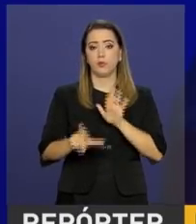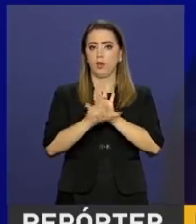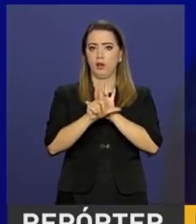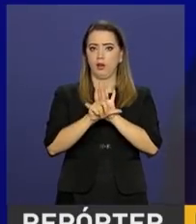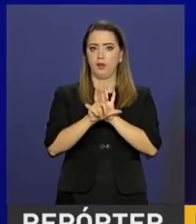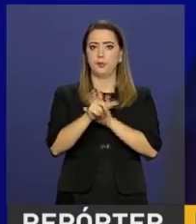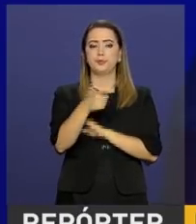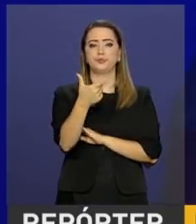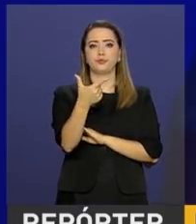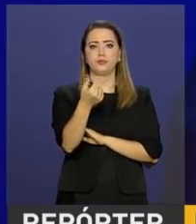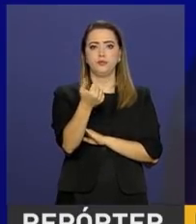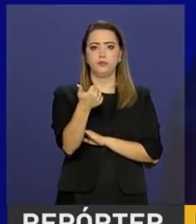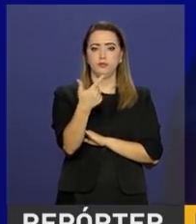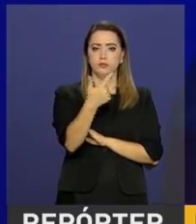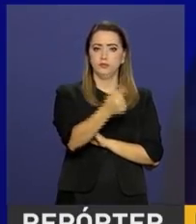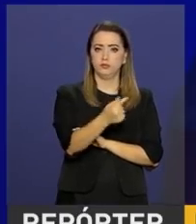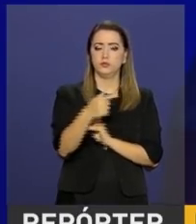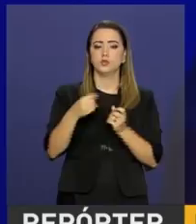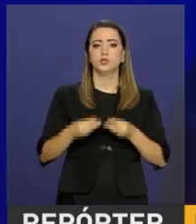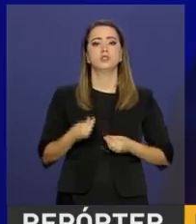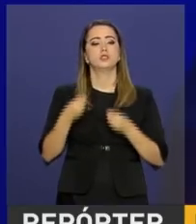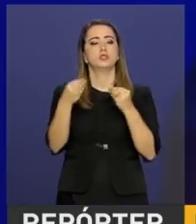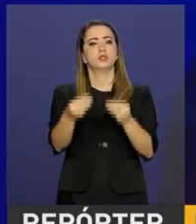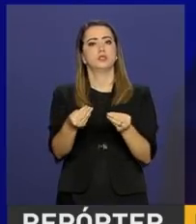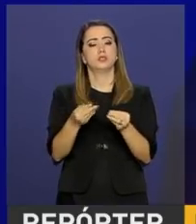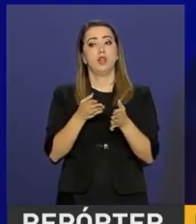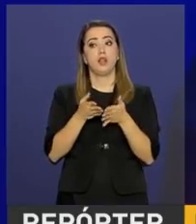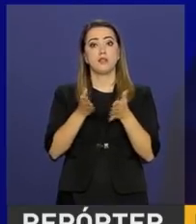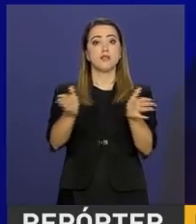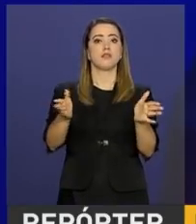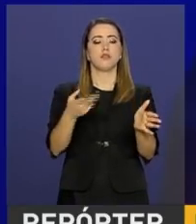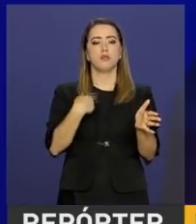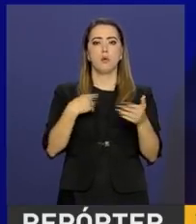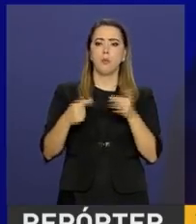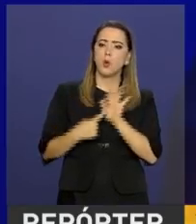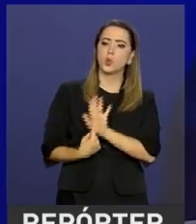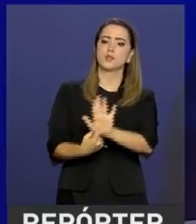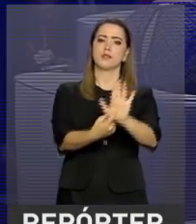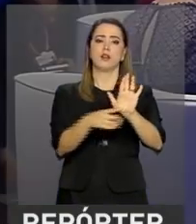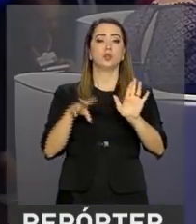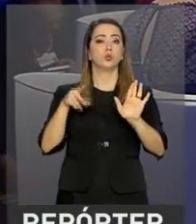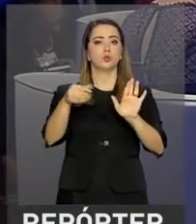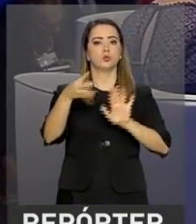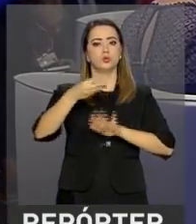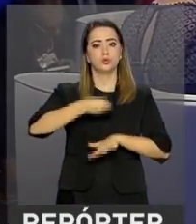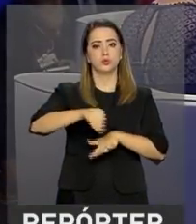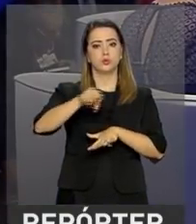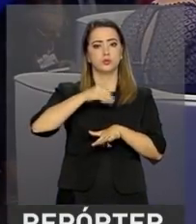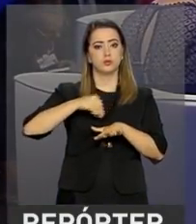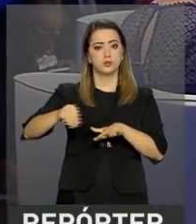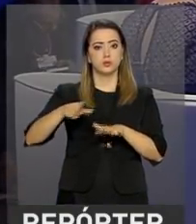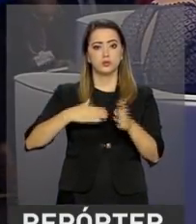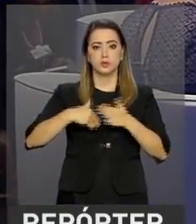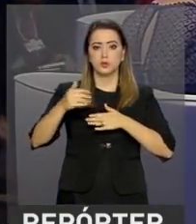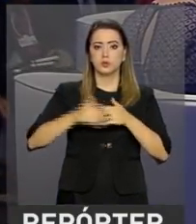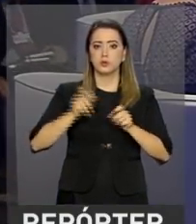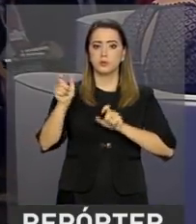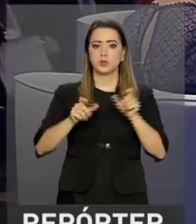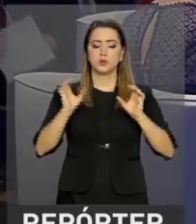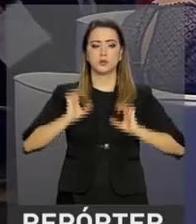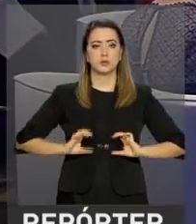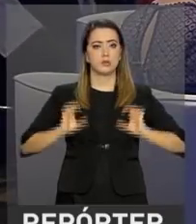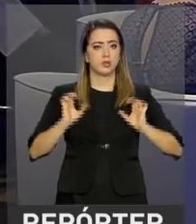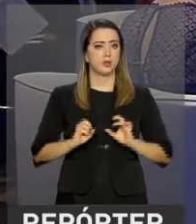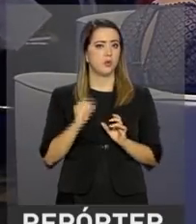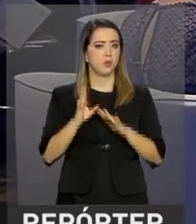os órgãos públicos têm que dar acesso a qualquer informação tudo o que seja classificada como publica qualquer cidadão entidade que